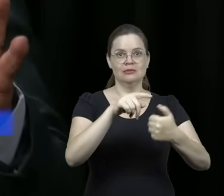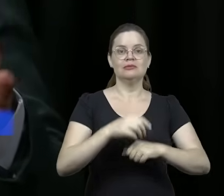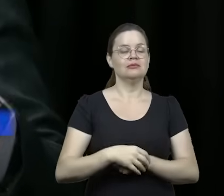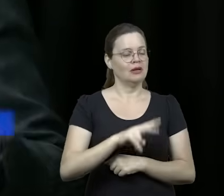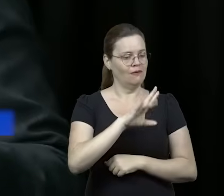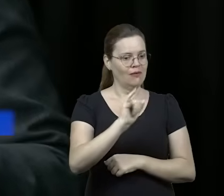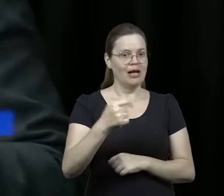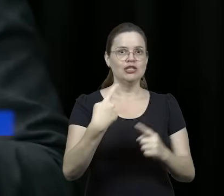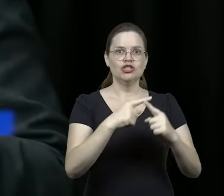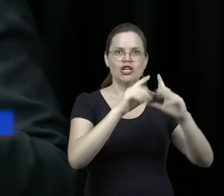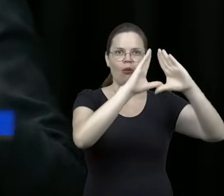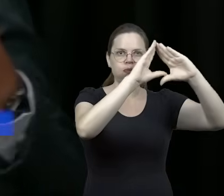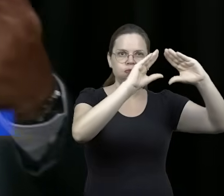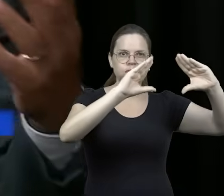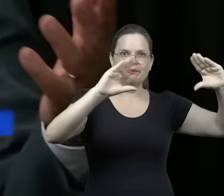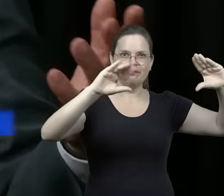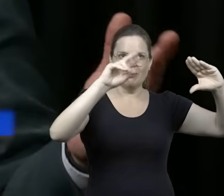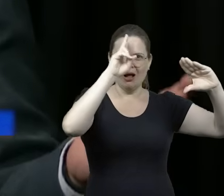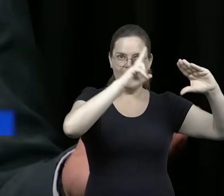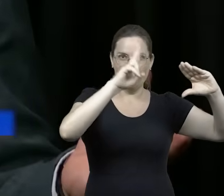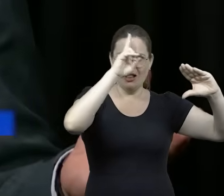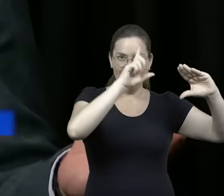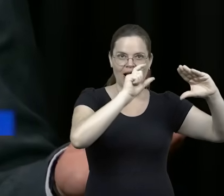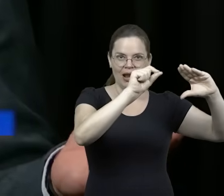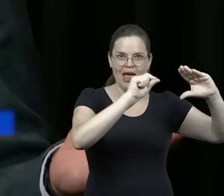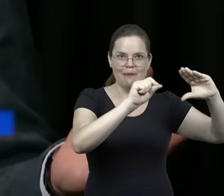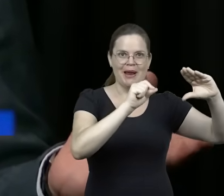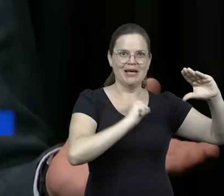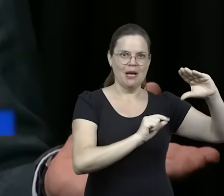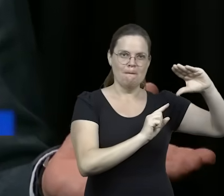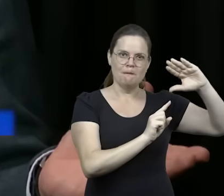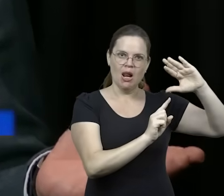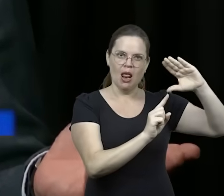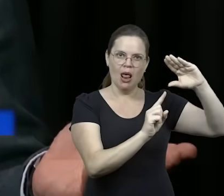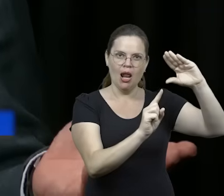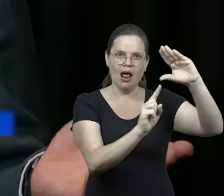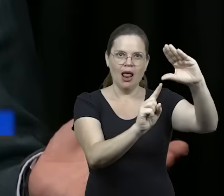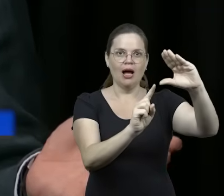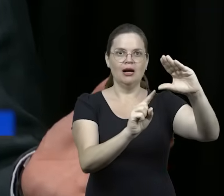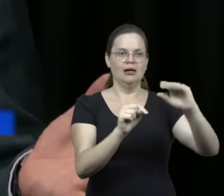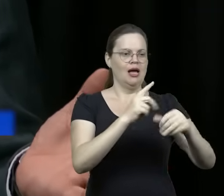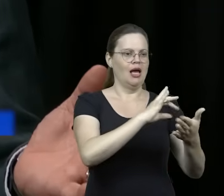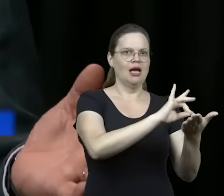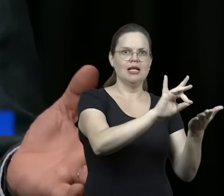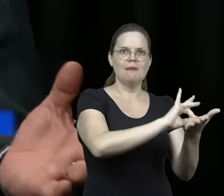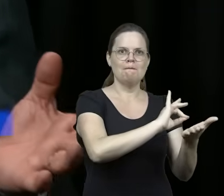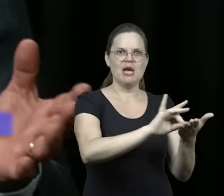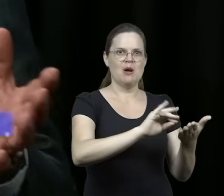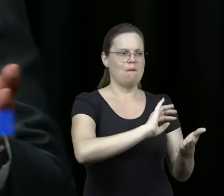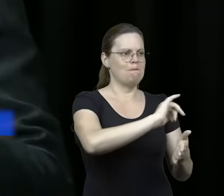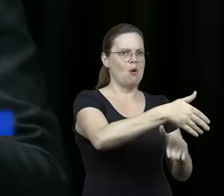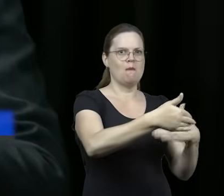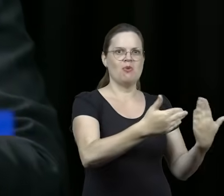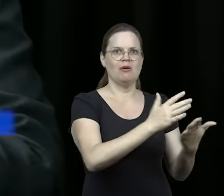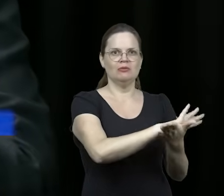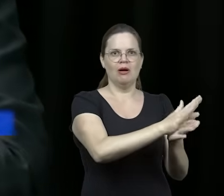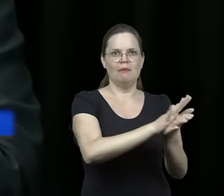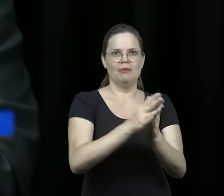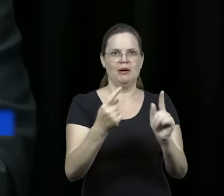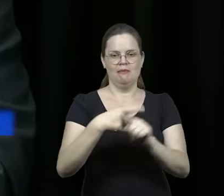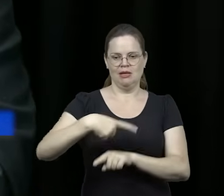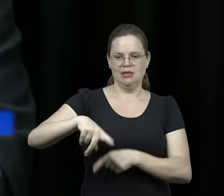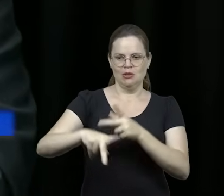eles. Os inimigos caíam a todos os lados e eles no deserto, vivos, tabernaculando